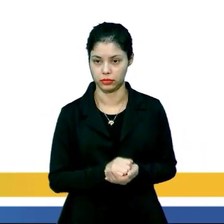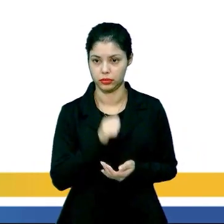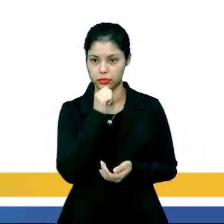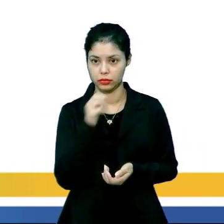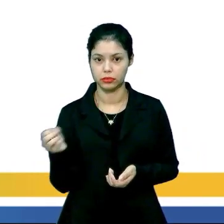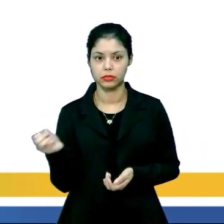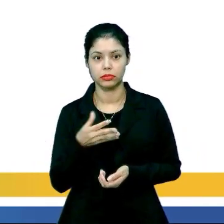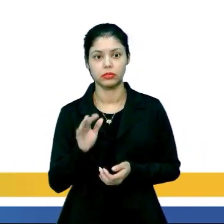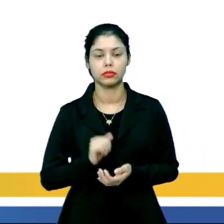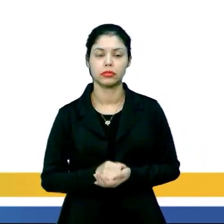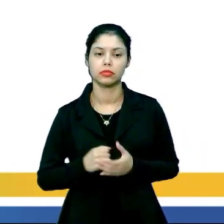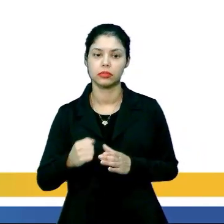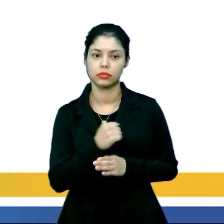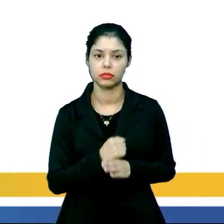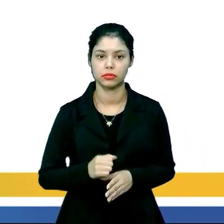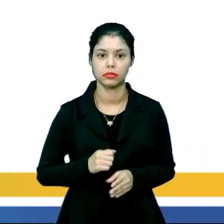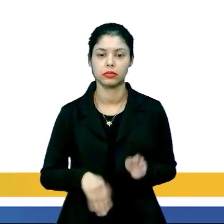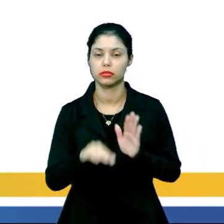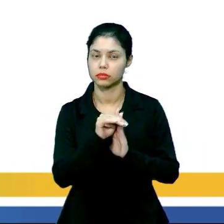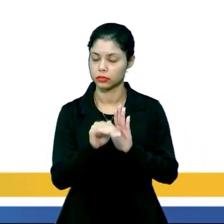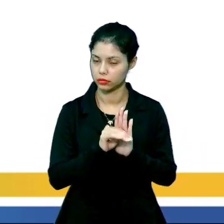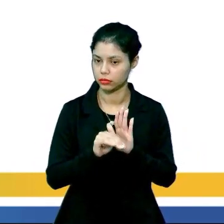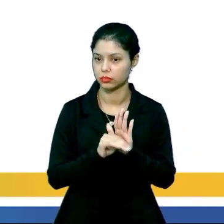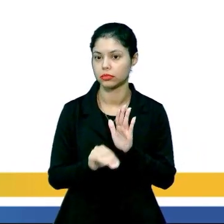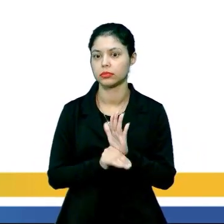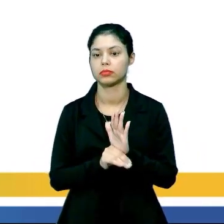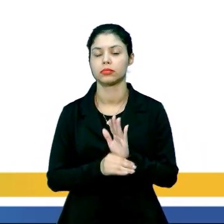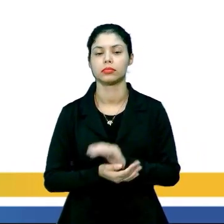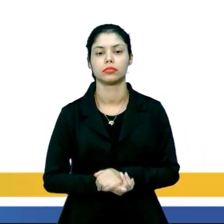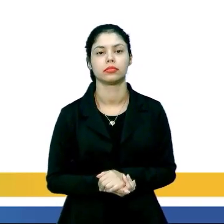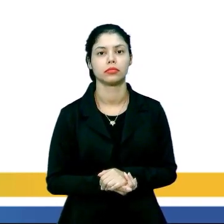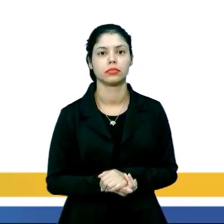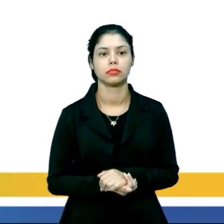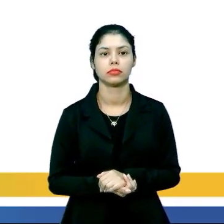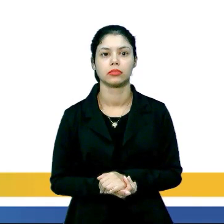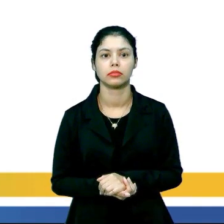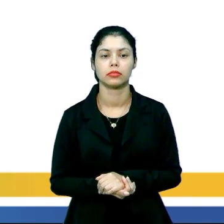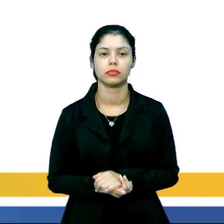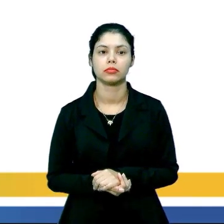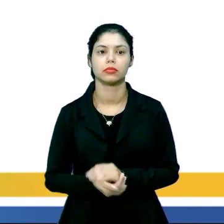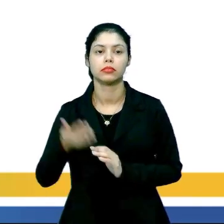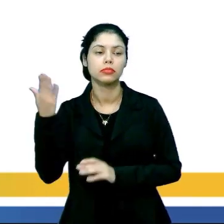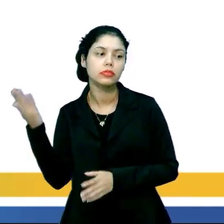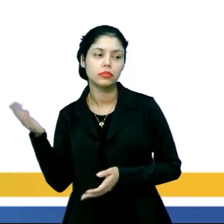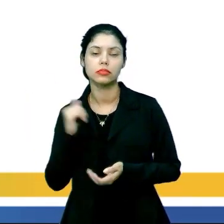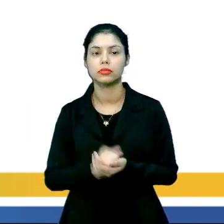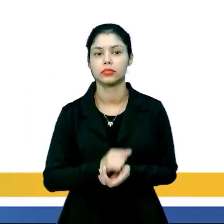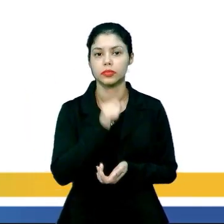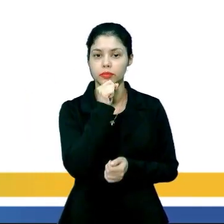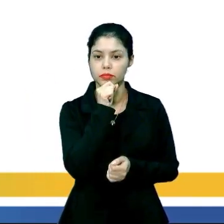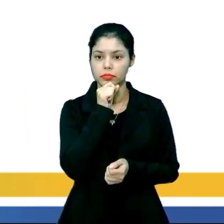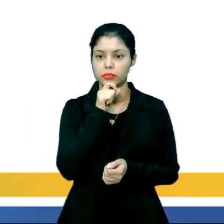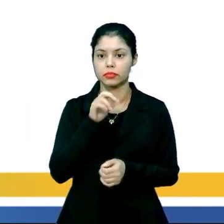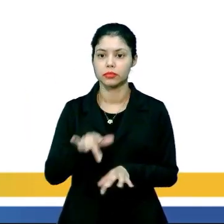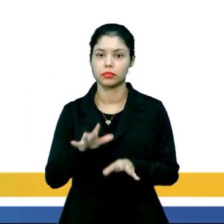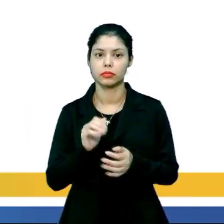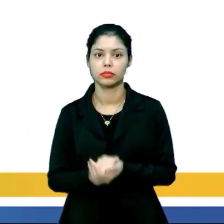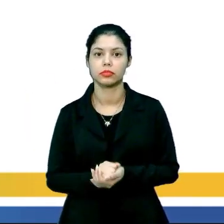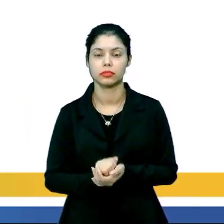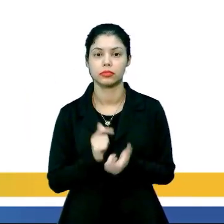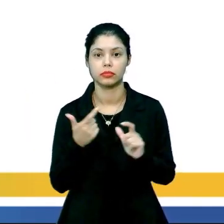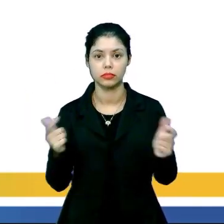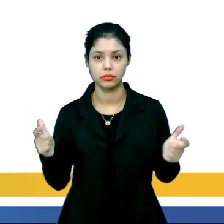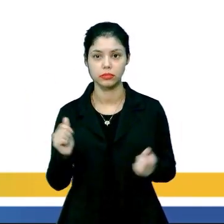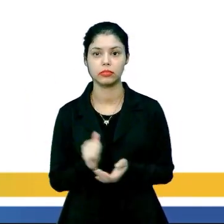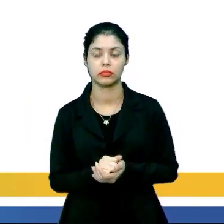a ele destinado na nova cozinha, seguindo as instruções do fabricante. Esse refrigerador tem altura e larguras